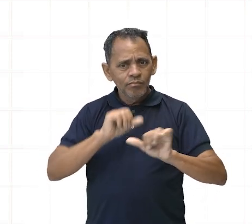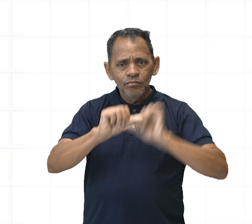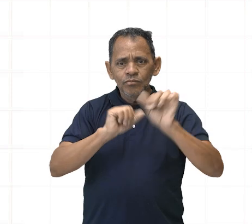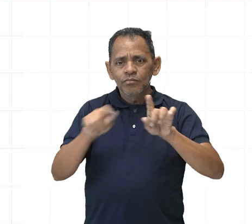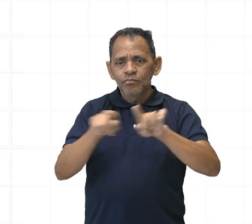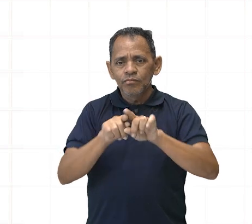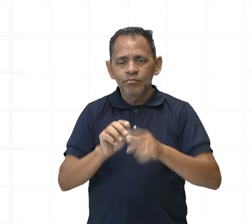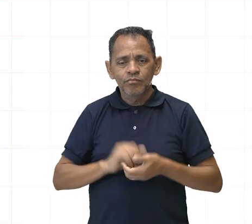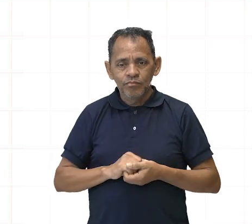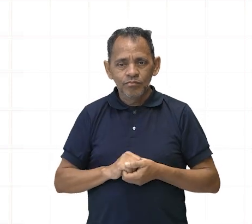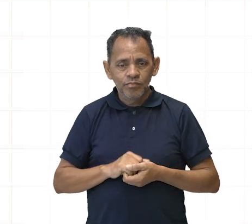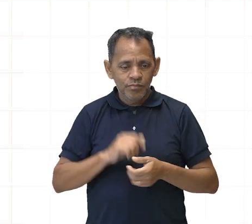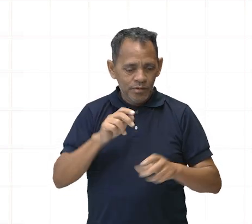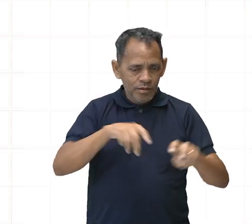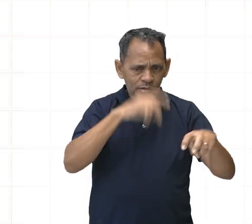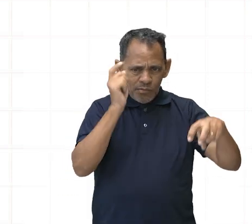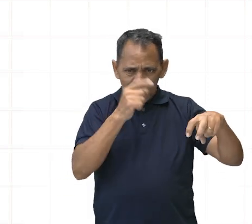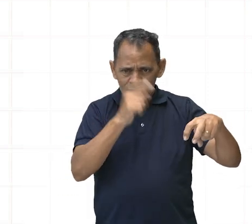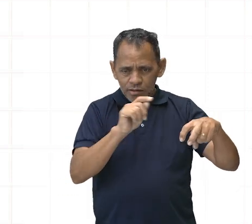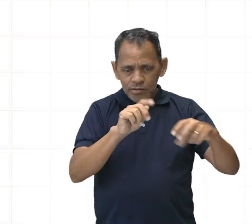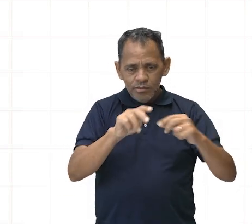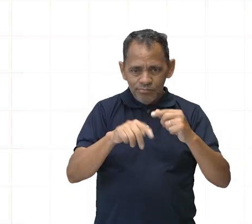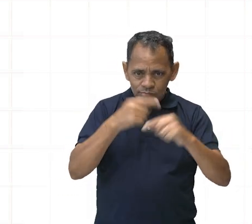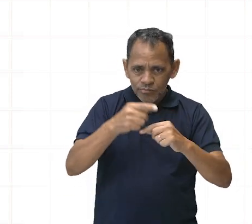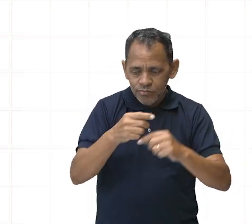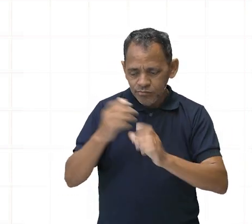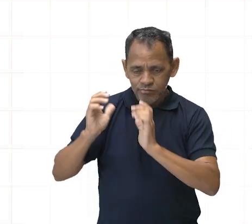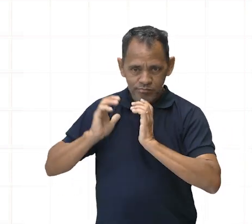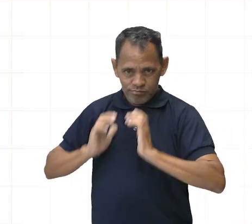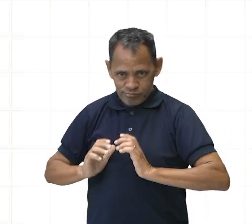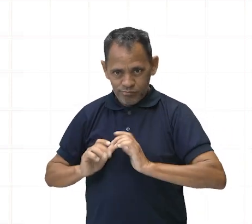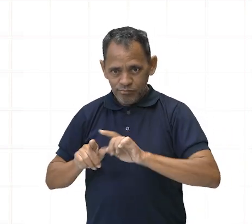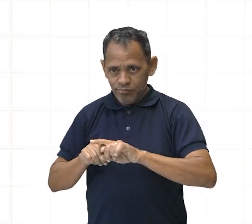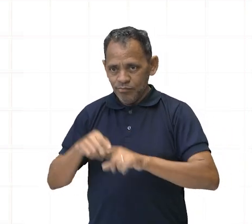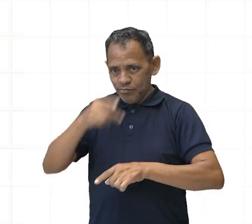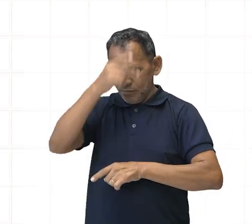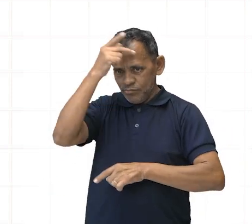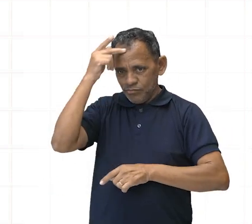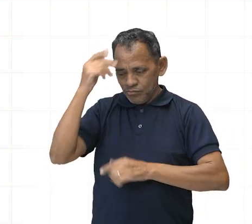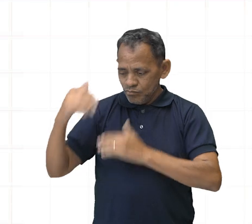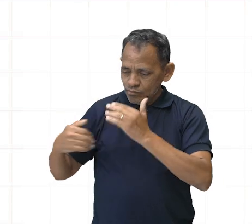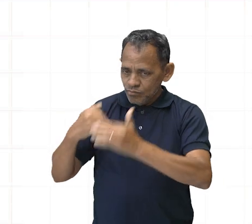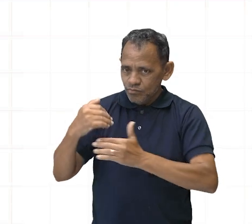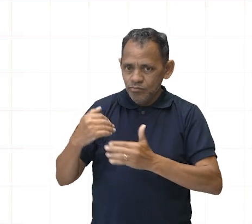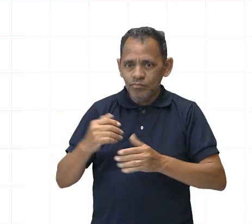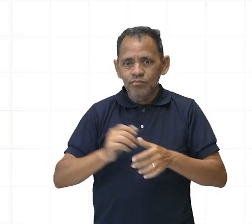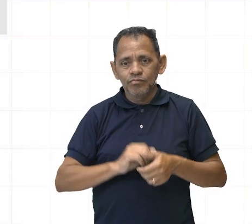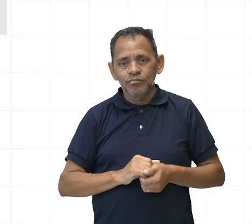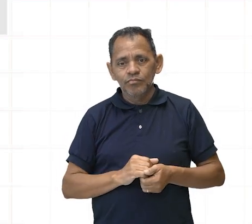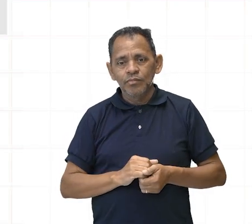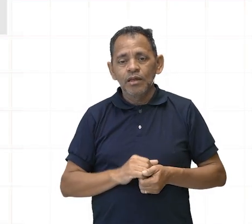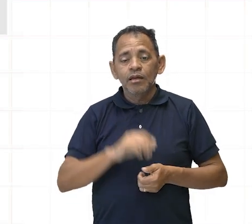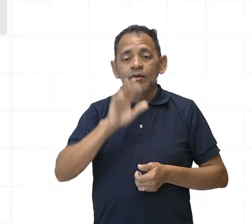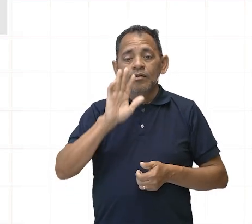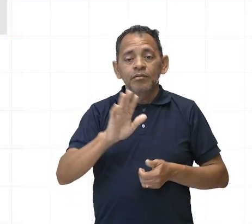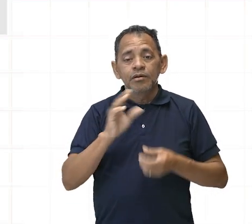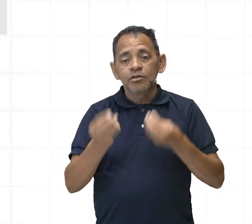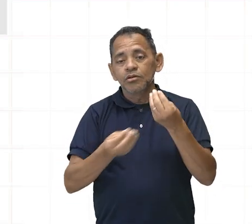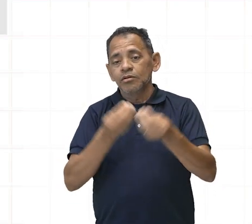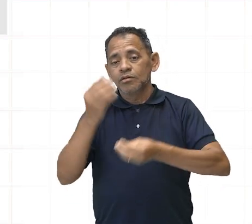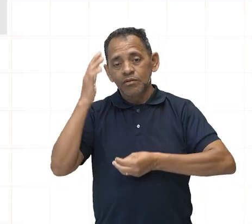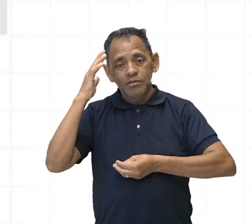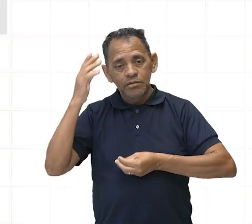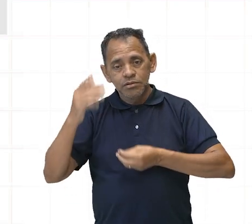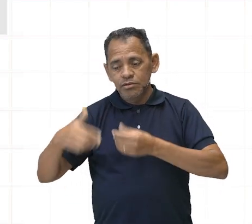e também ajudar no desenvolvimento pessoal ali das pessoas, né? Agora, como é que